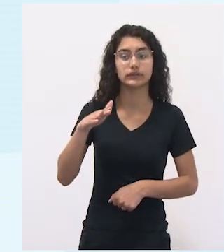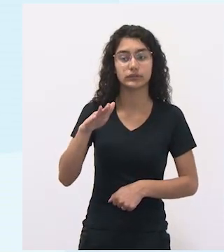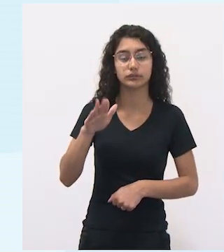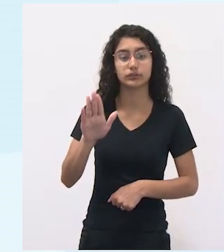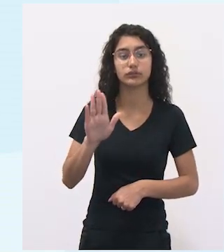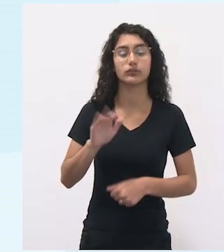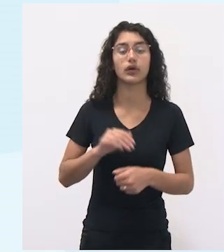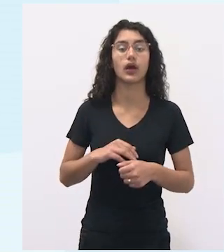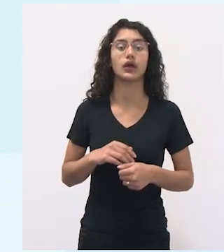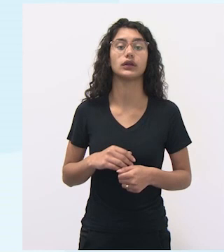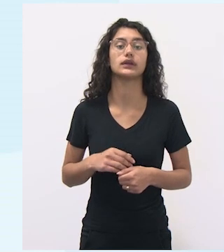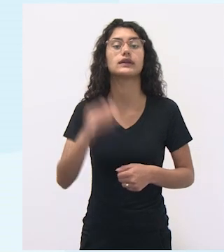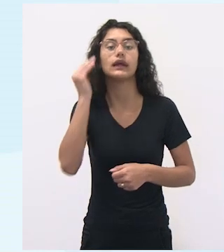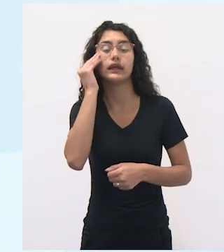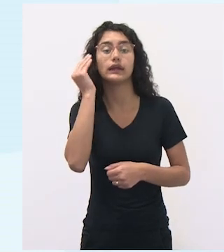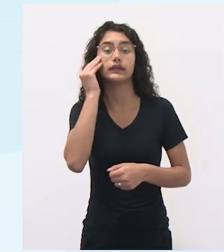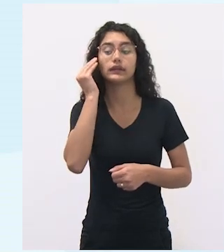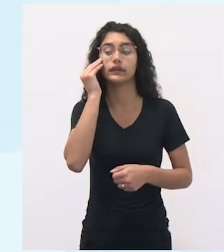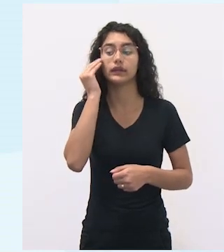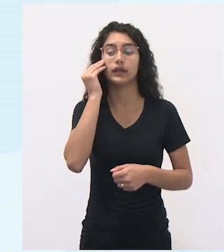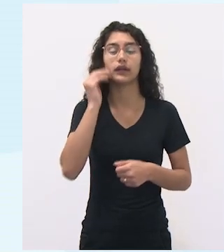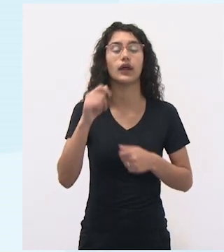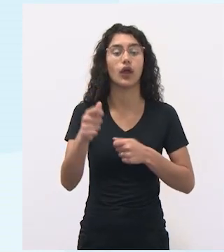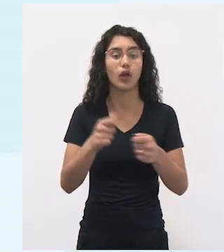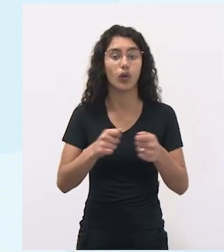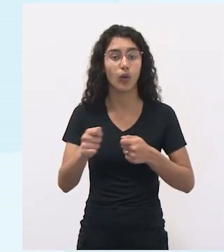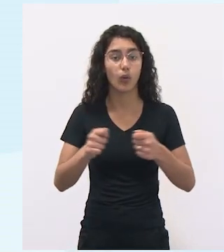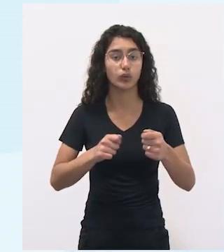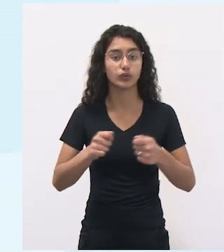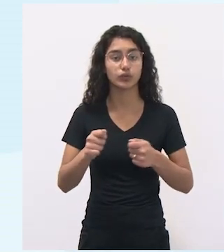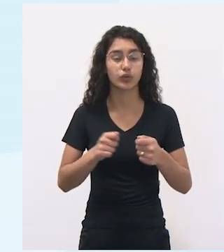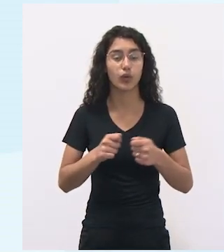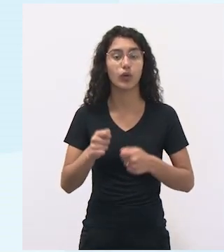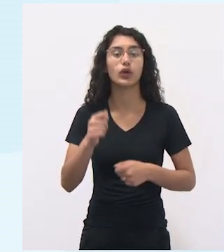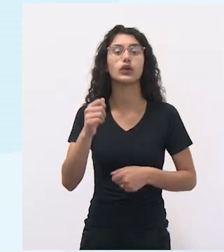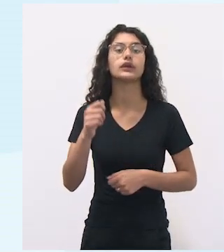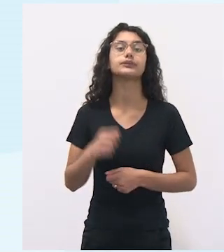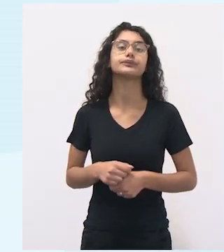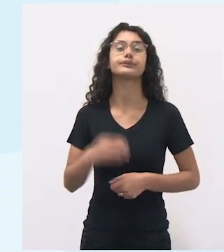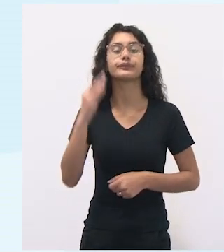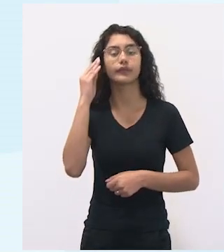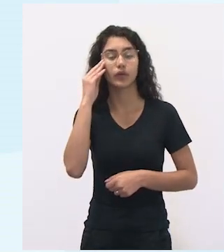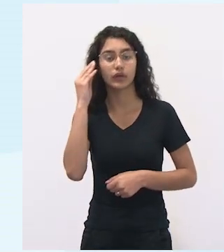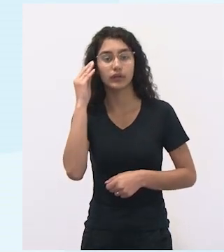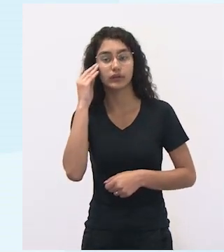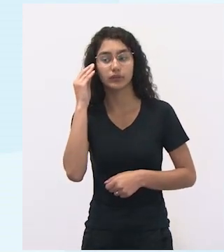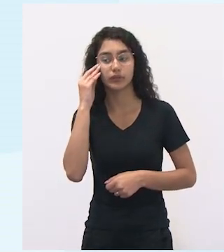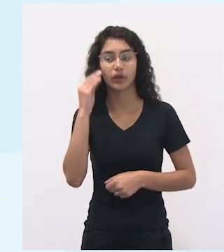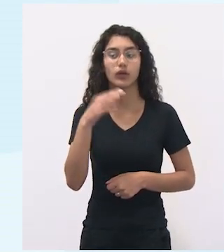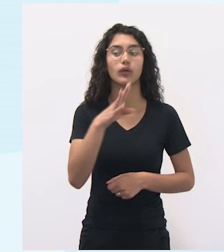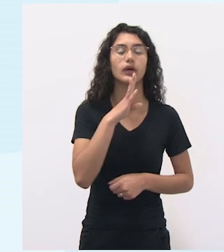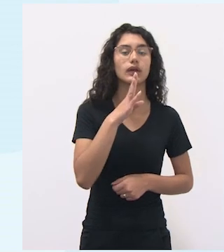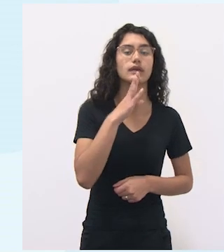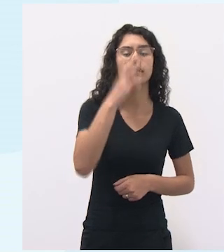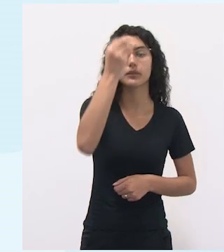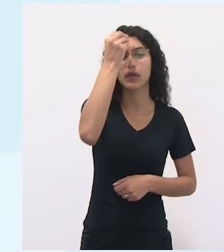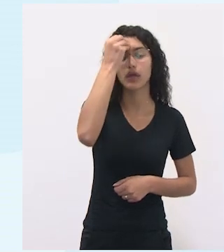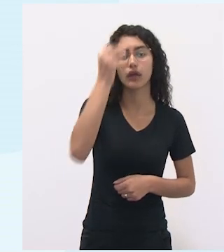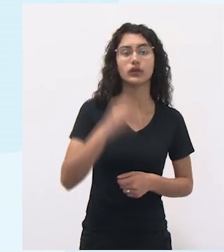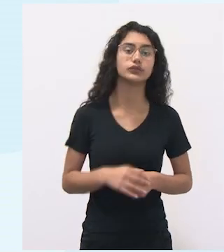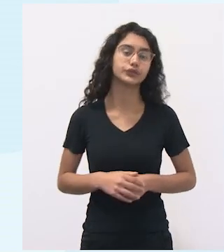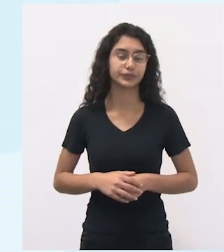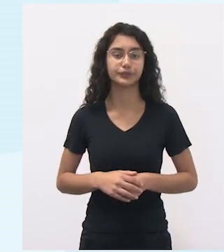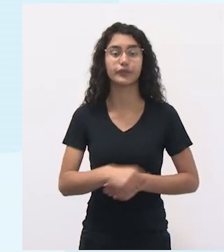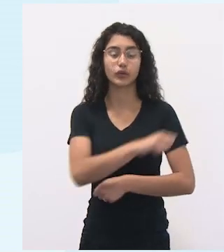mais domínios dos conhecimentos e possa olhar para esse conhecimento em outras categorias, né? Possa exigir mais